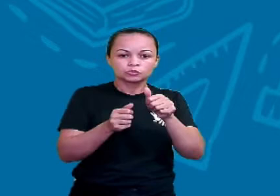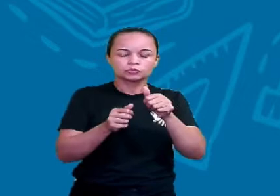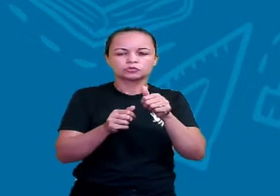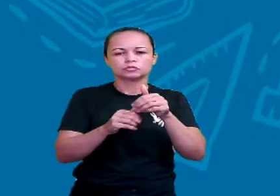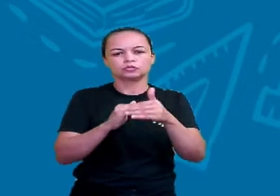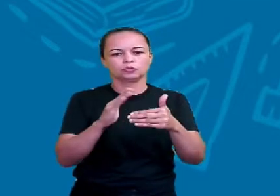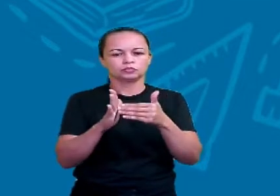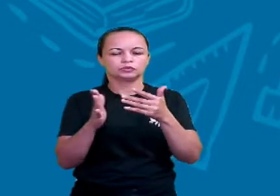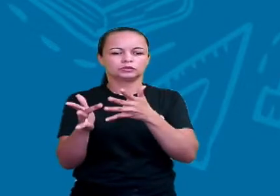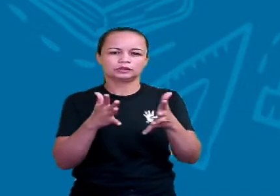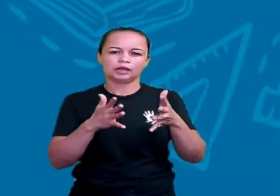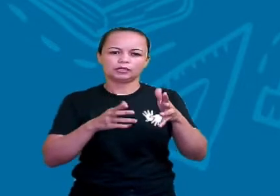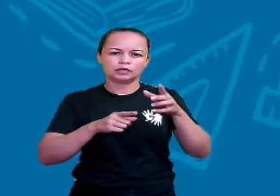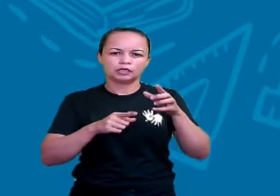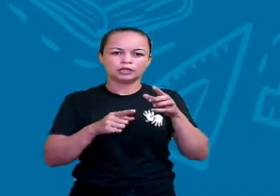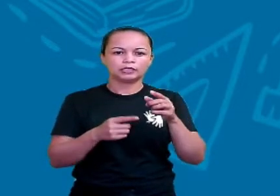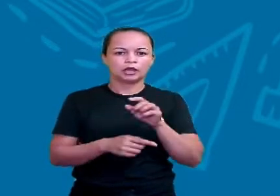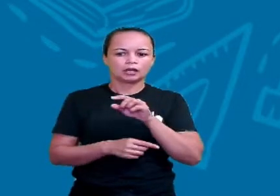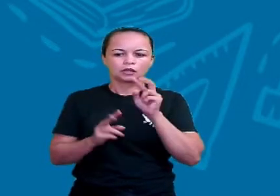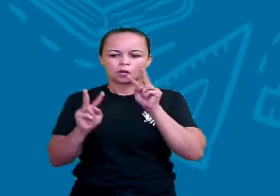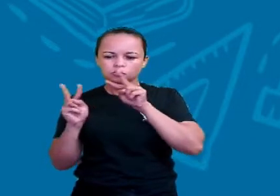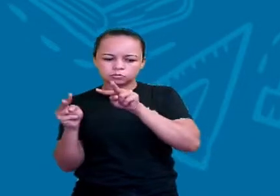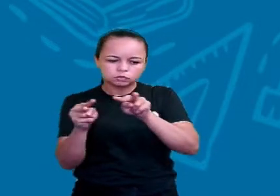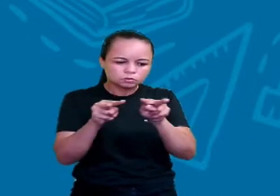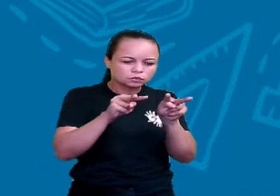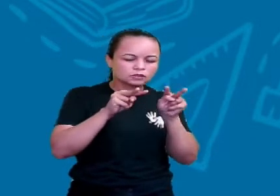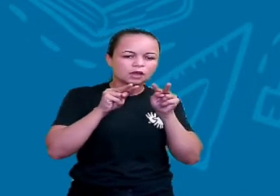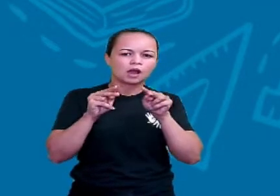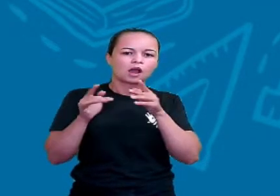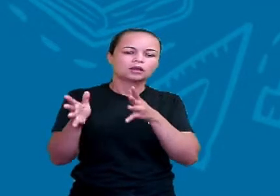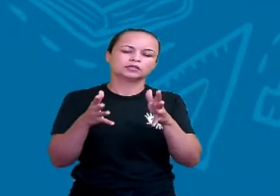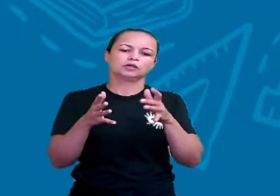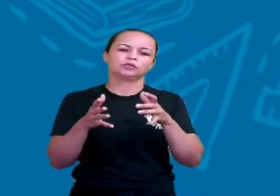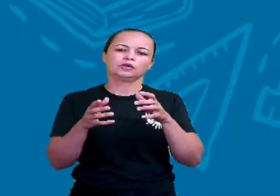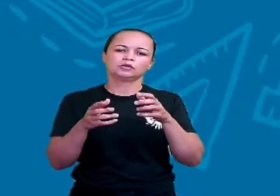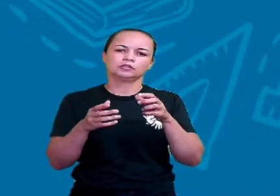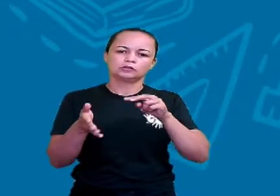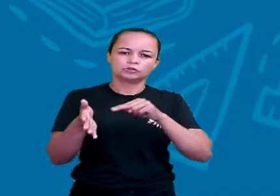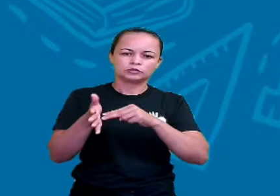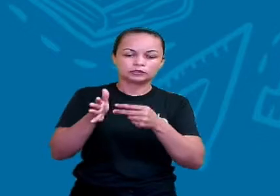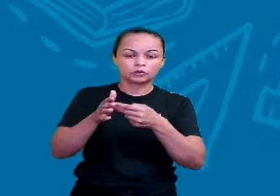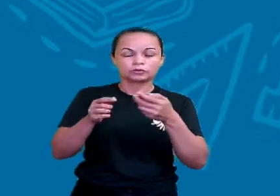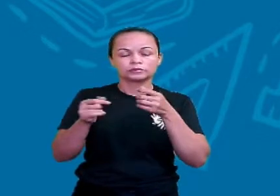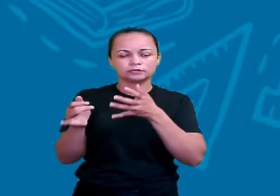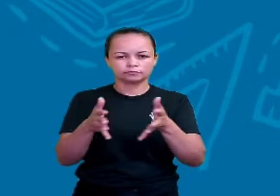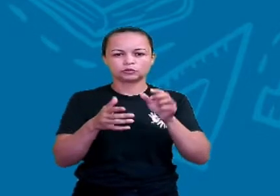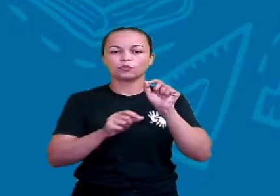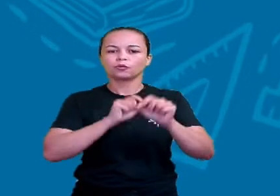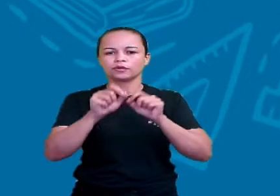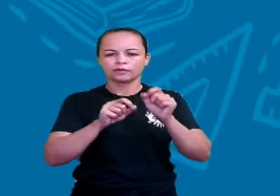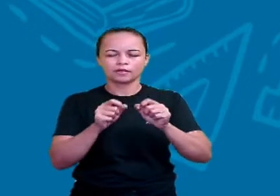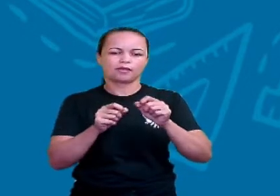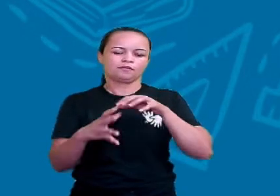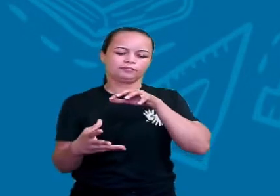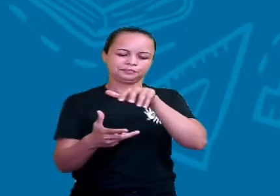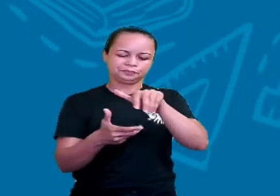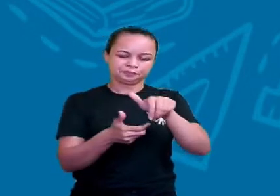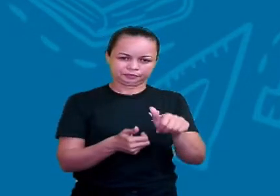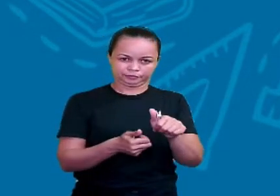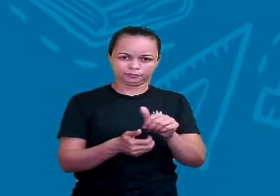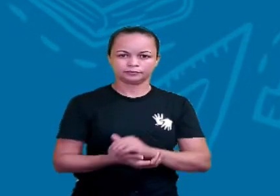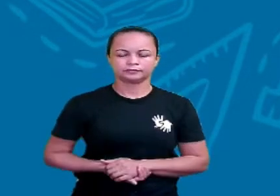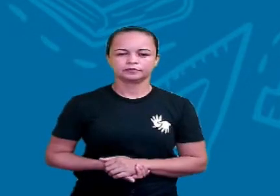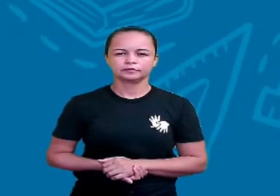volta, conseguimos identificar o que é o mundo inteiro. Como eu já falei para vocês, tudo que está à